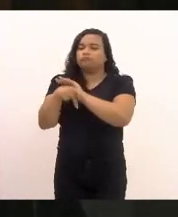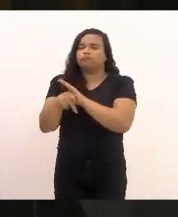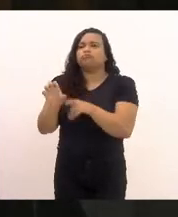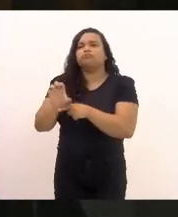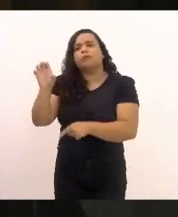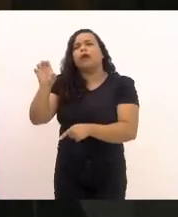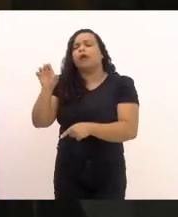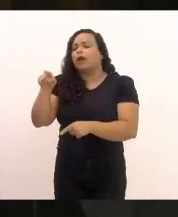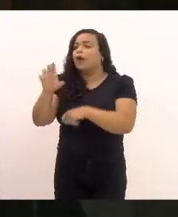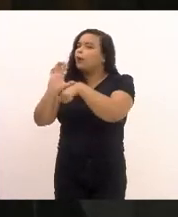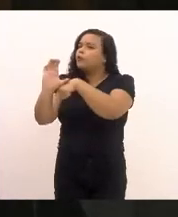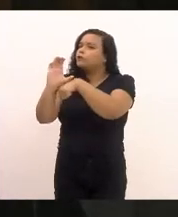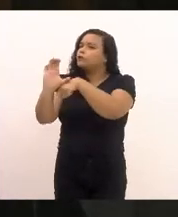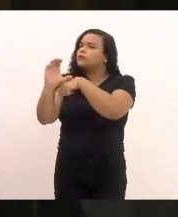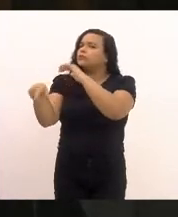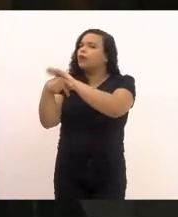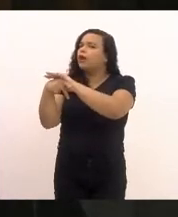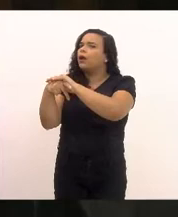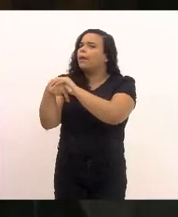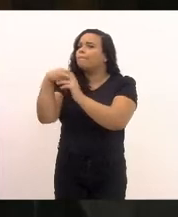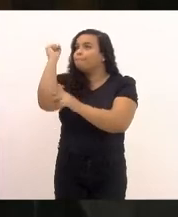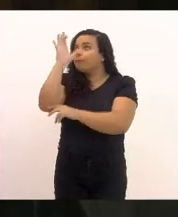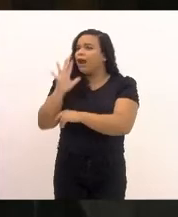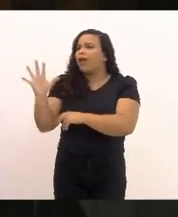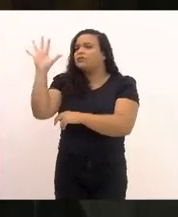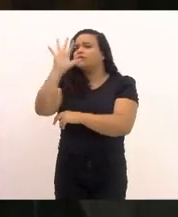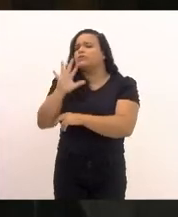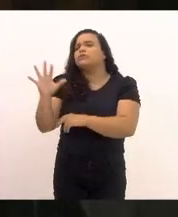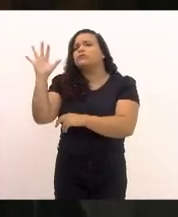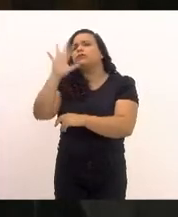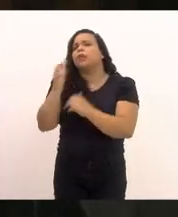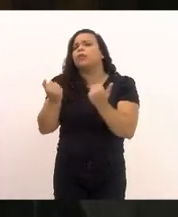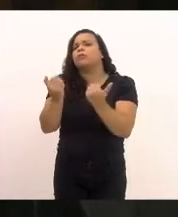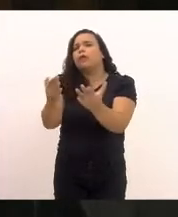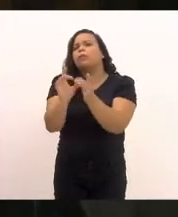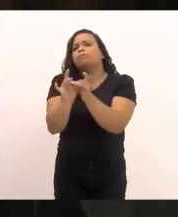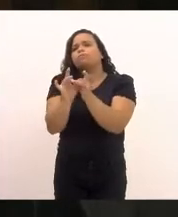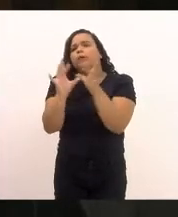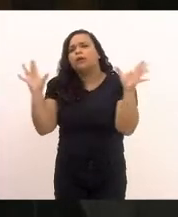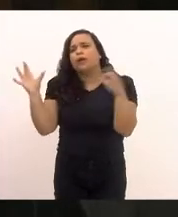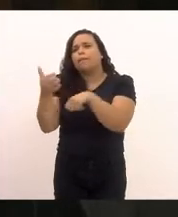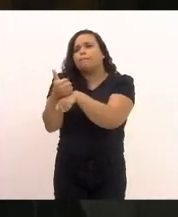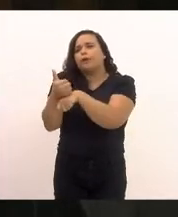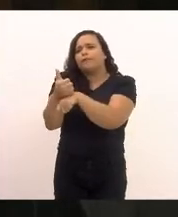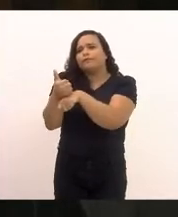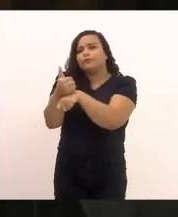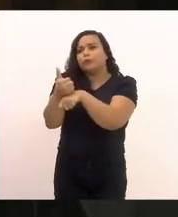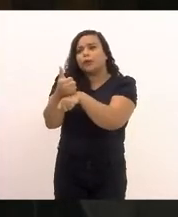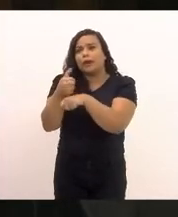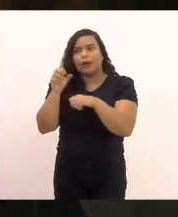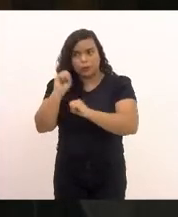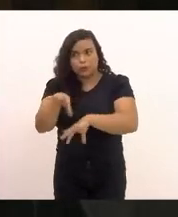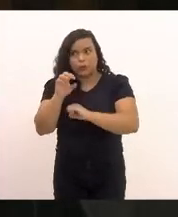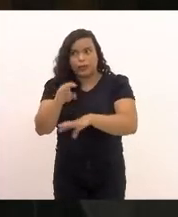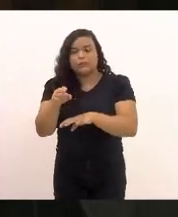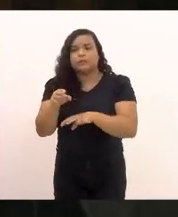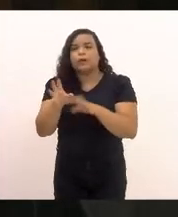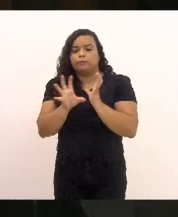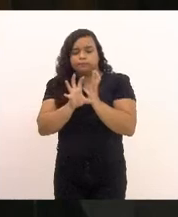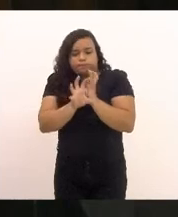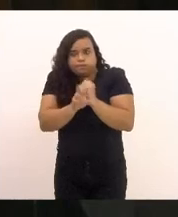Constituição brasileira permitiu que os profissionais da educação acumulassem cargos.